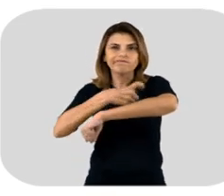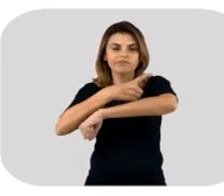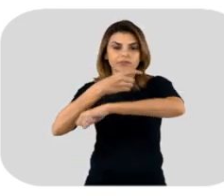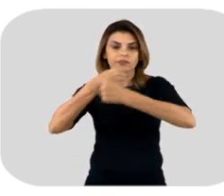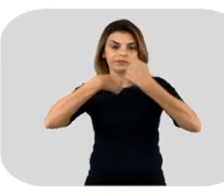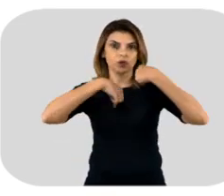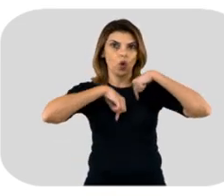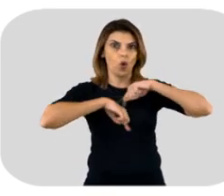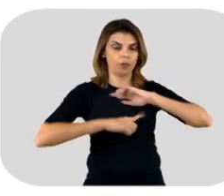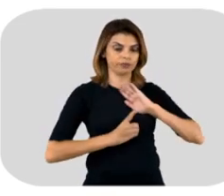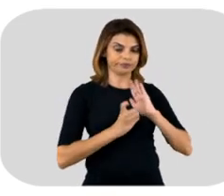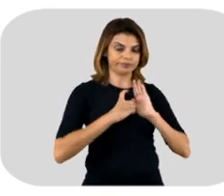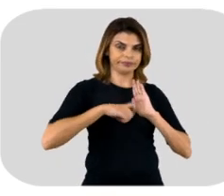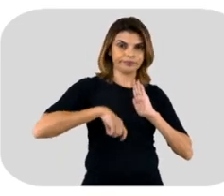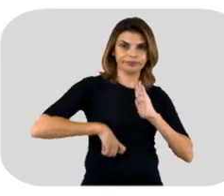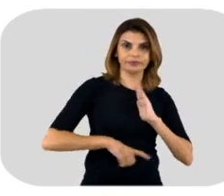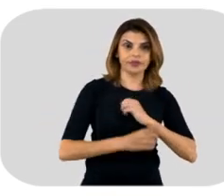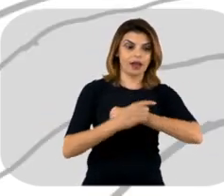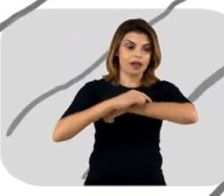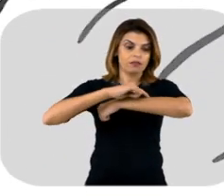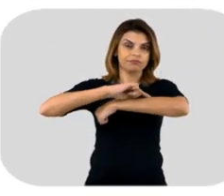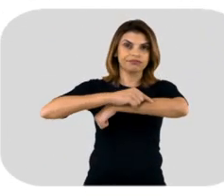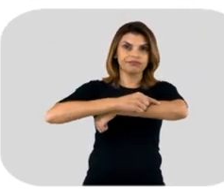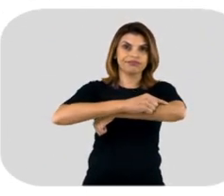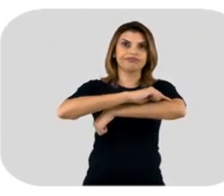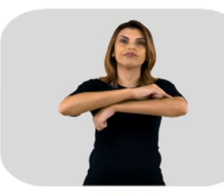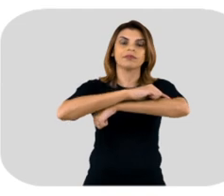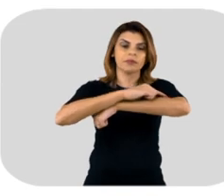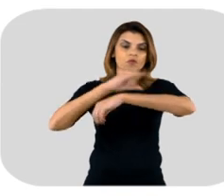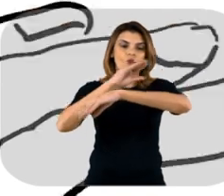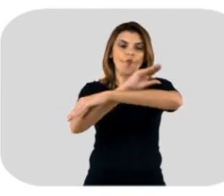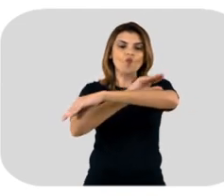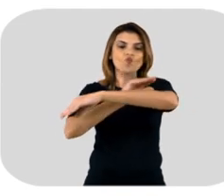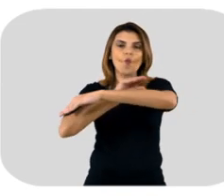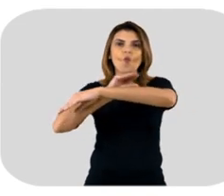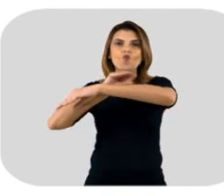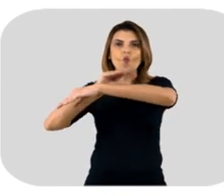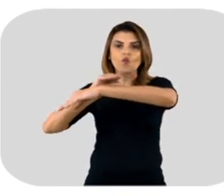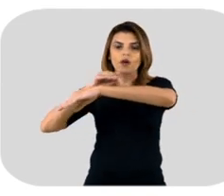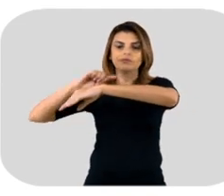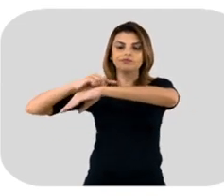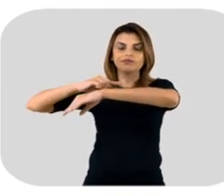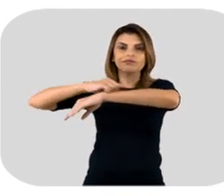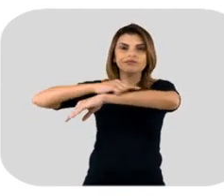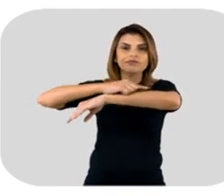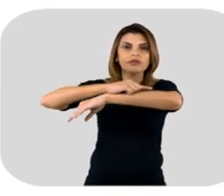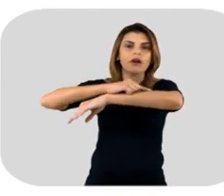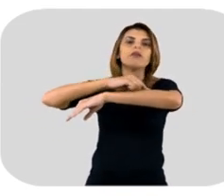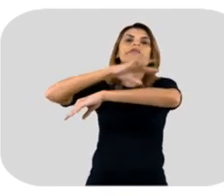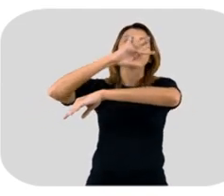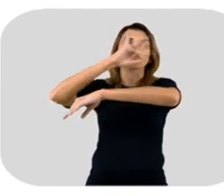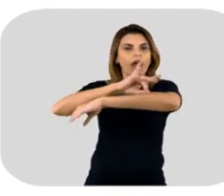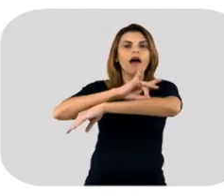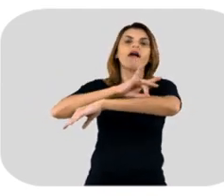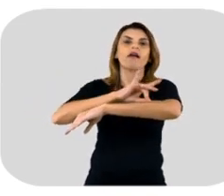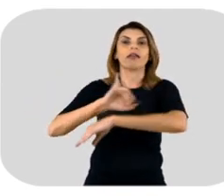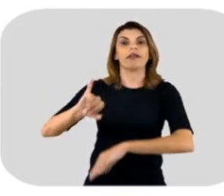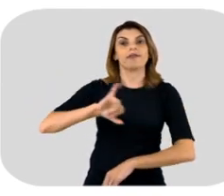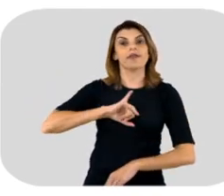o parasita, que pode entrar no corpo da pessoa pelo local da picada, por meio de membranas mucosas ou por cortes na